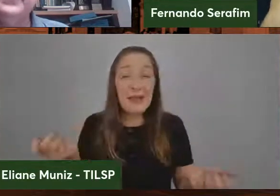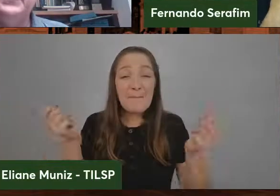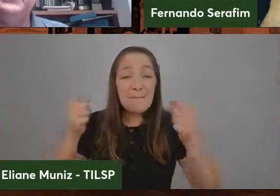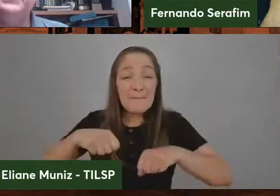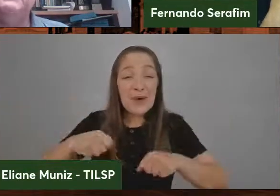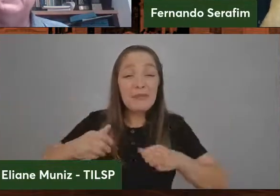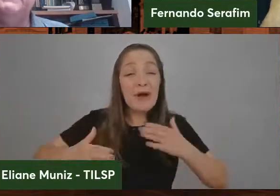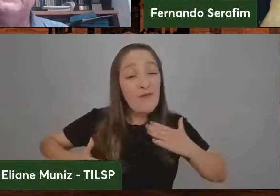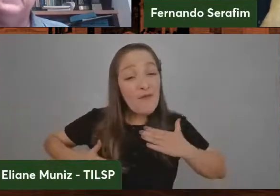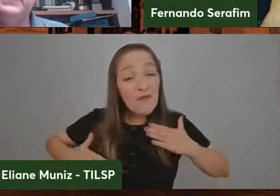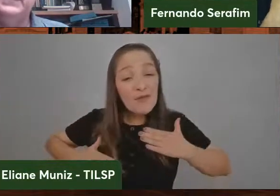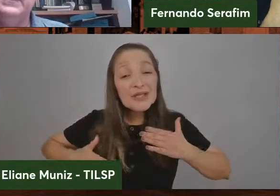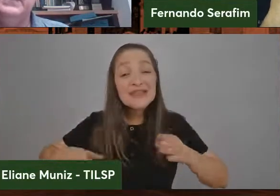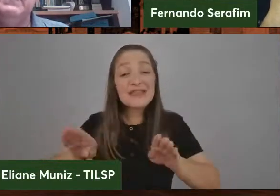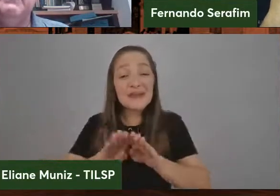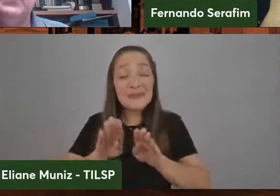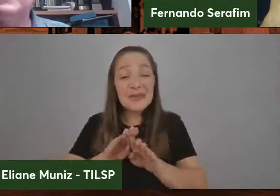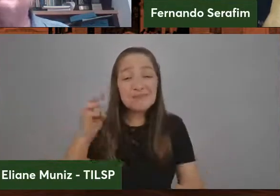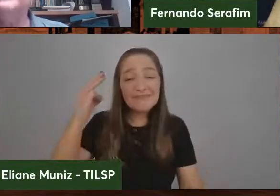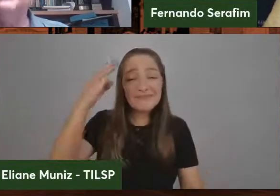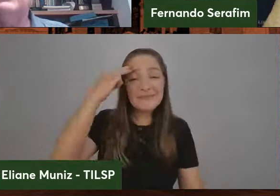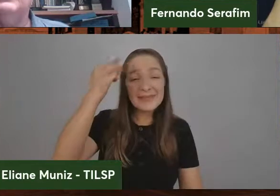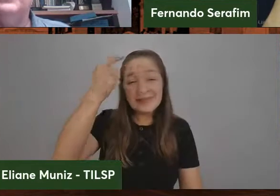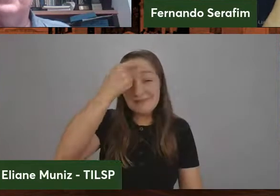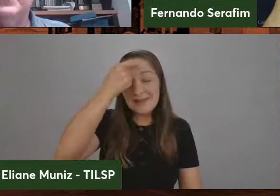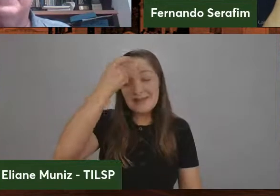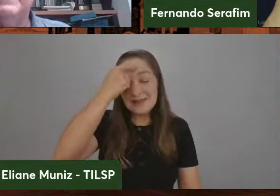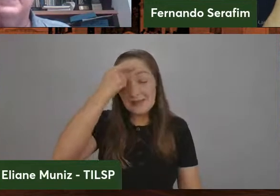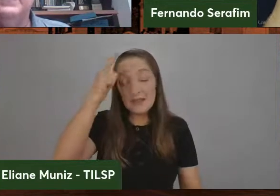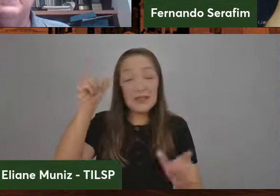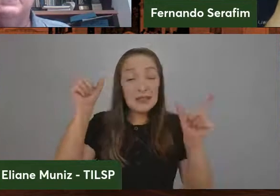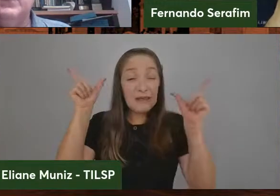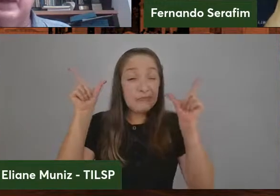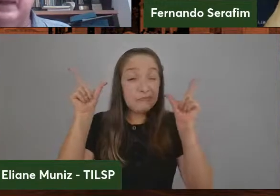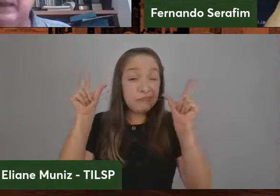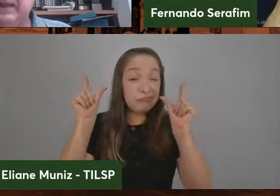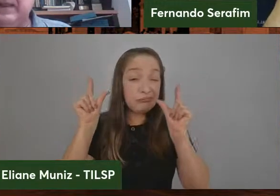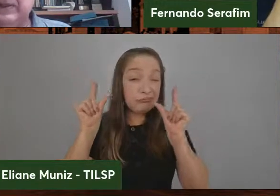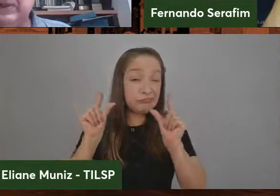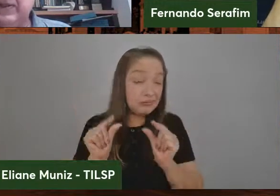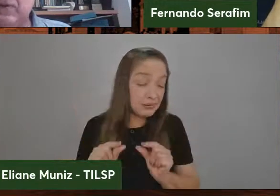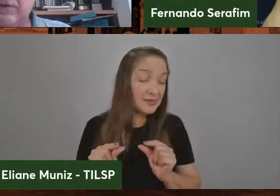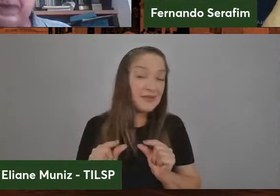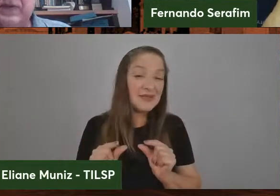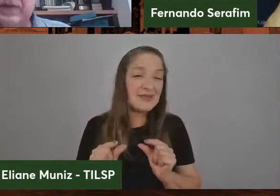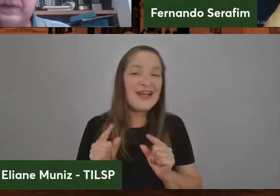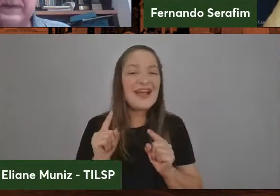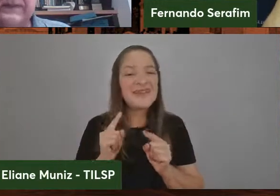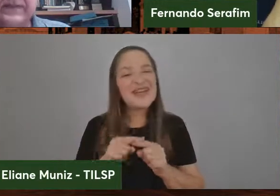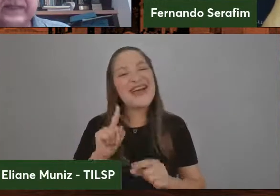cansaço físico também, né? Porque é mental. Né? E chega um momento que, se você